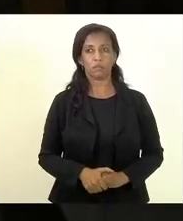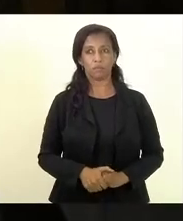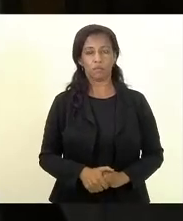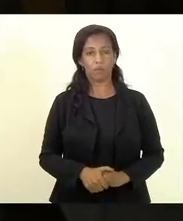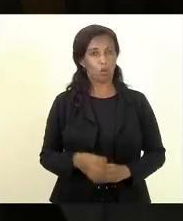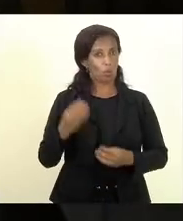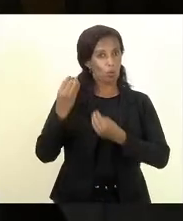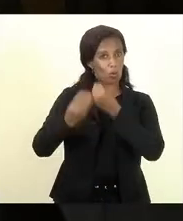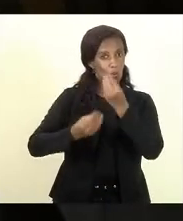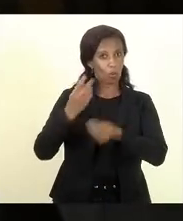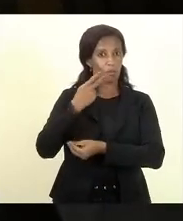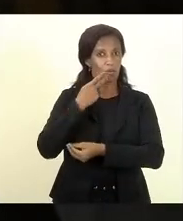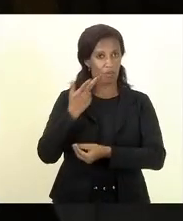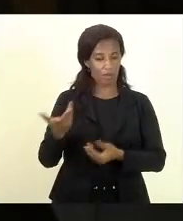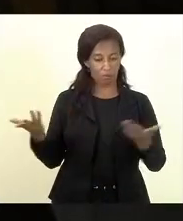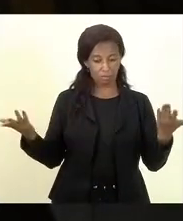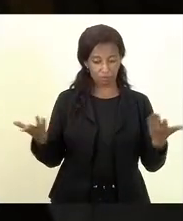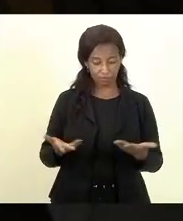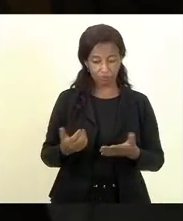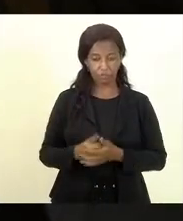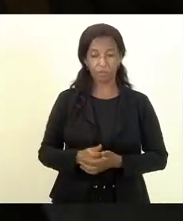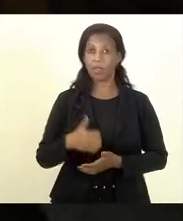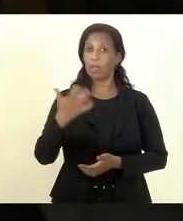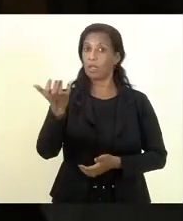Como eu disse ontem, presidente,